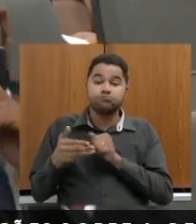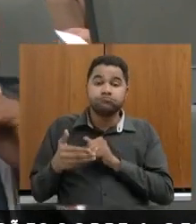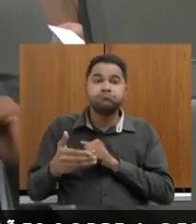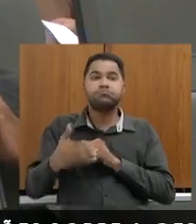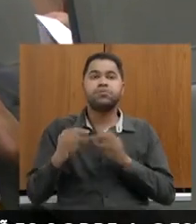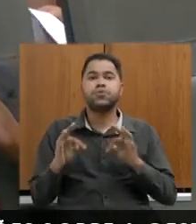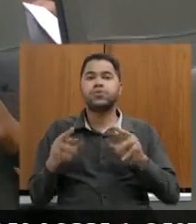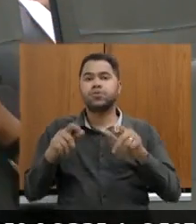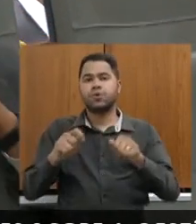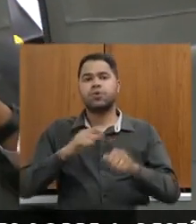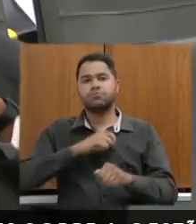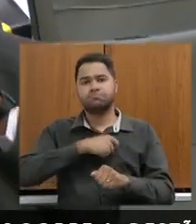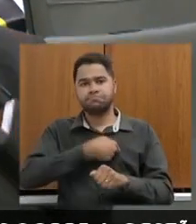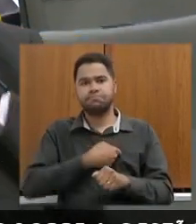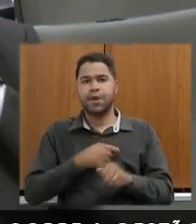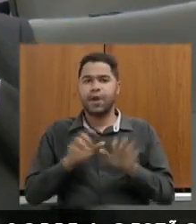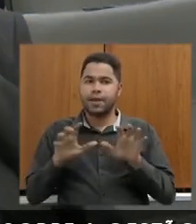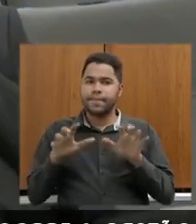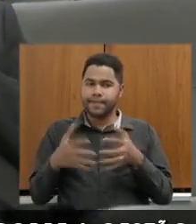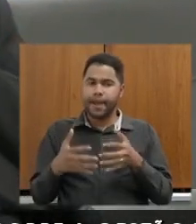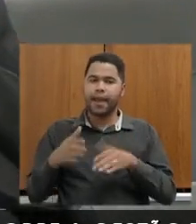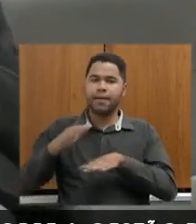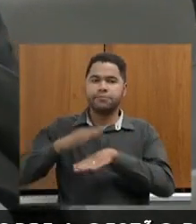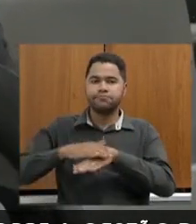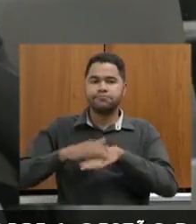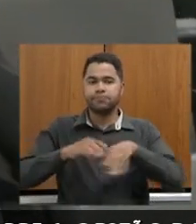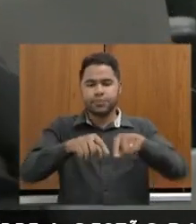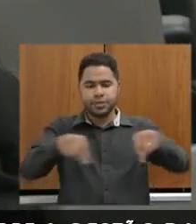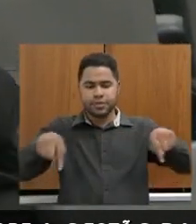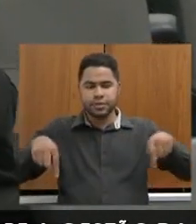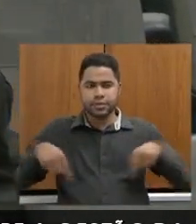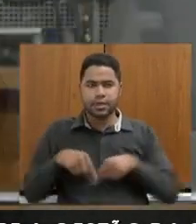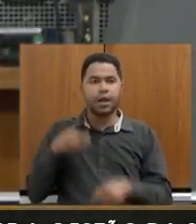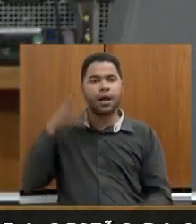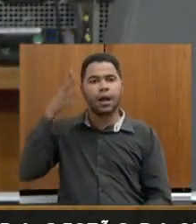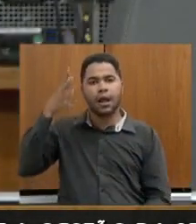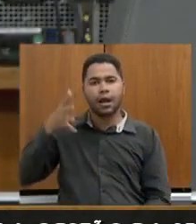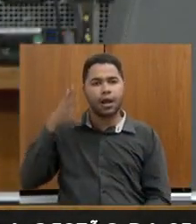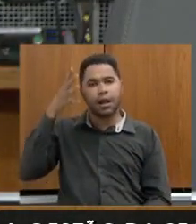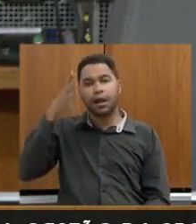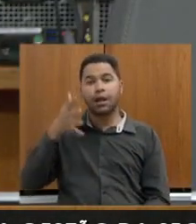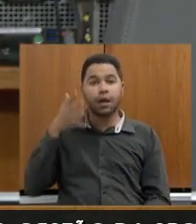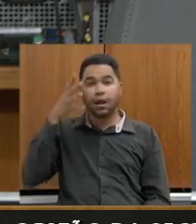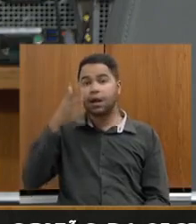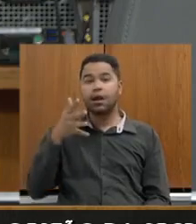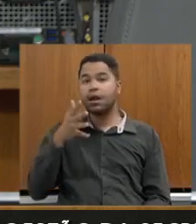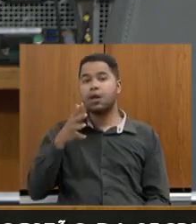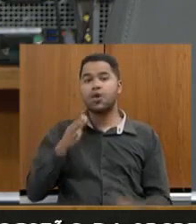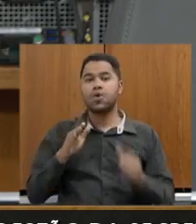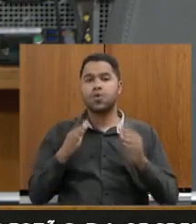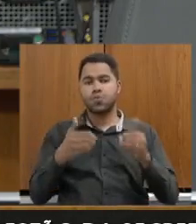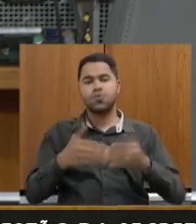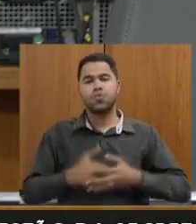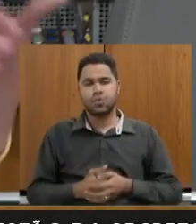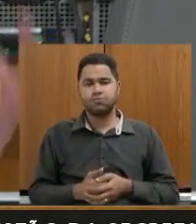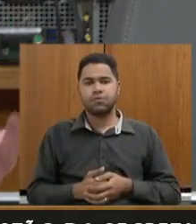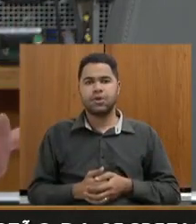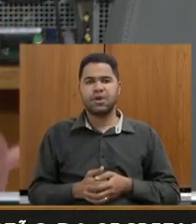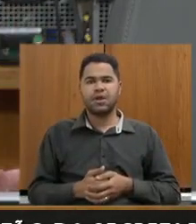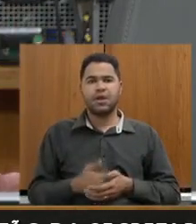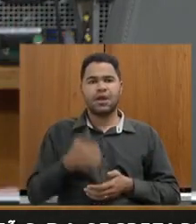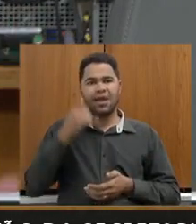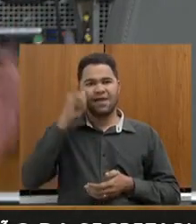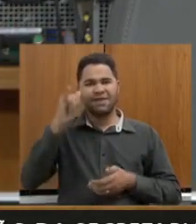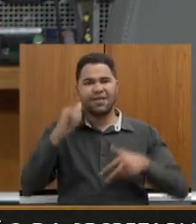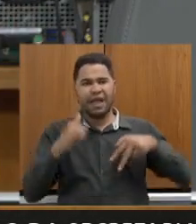delegacias de proteção à mulher serão equipadas com estas alas né de depoimento especial para evitar a